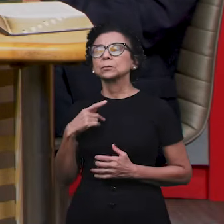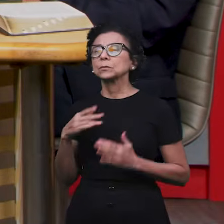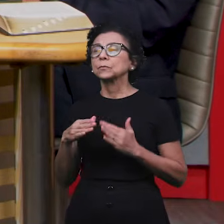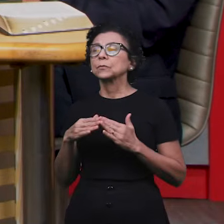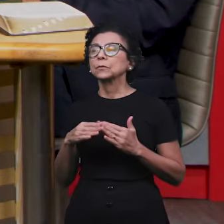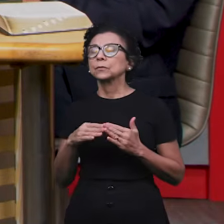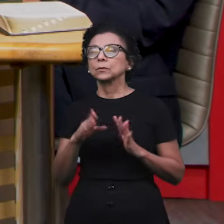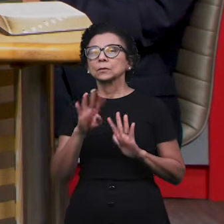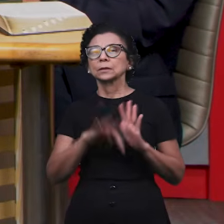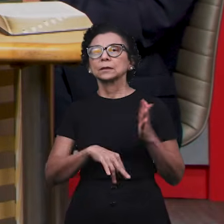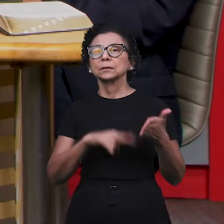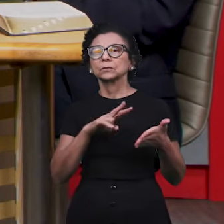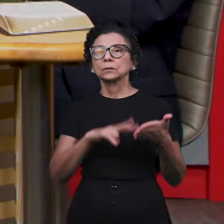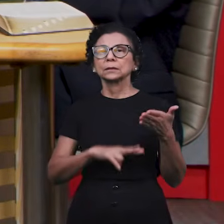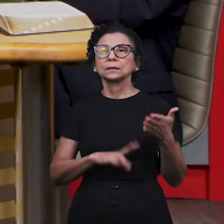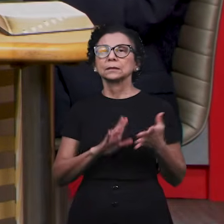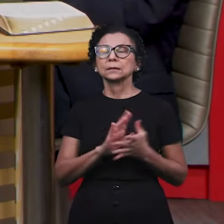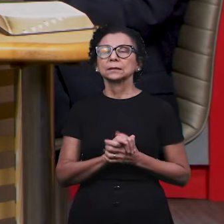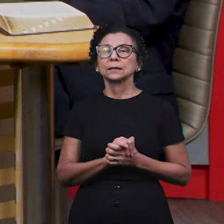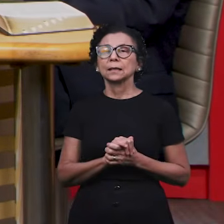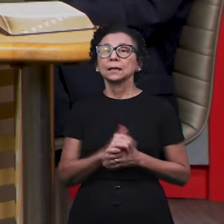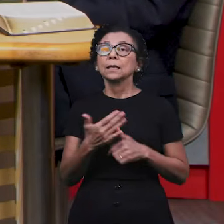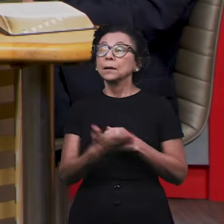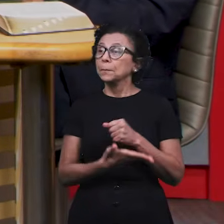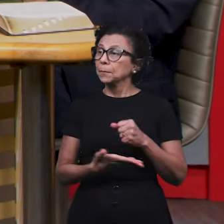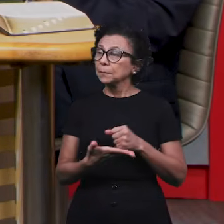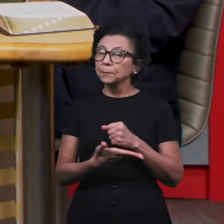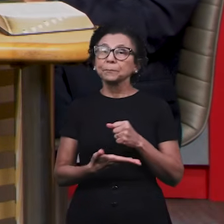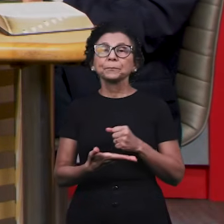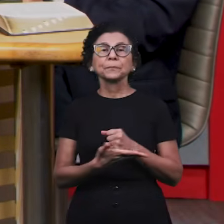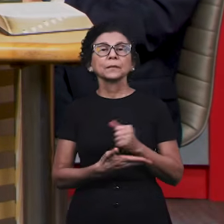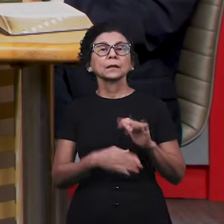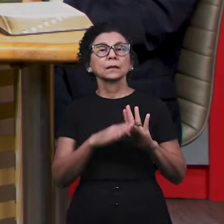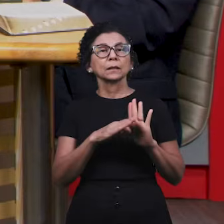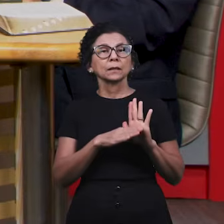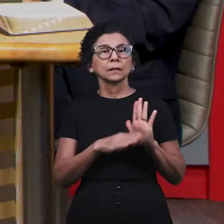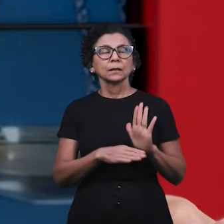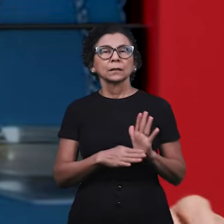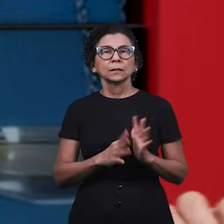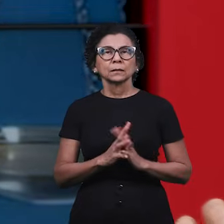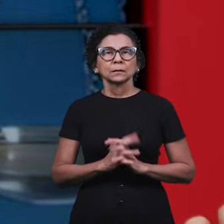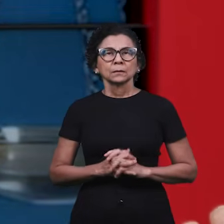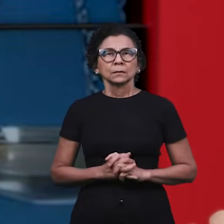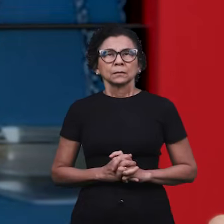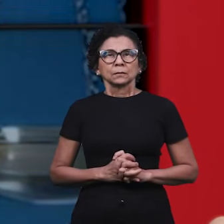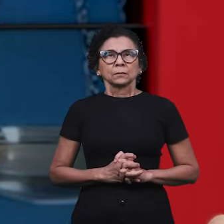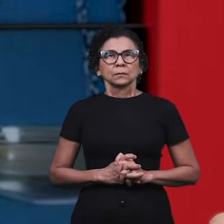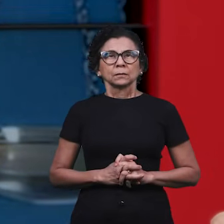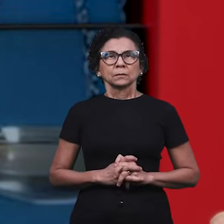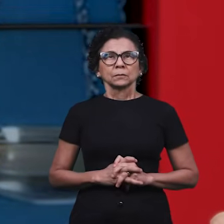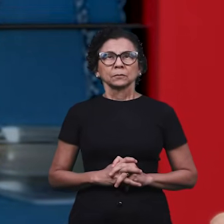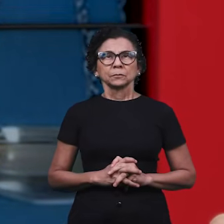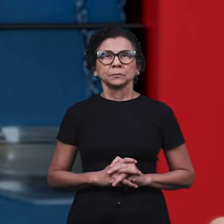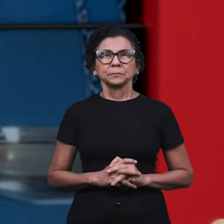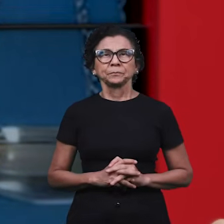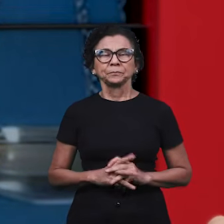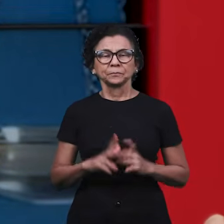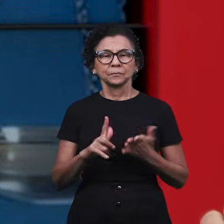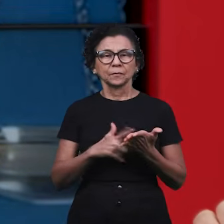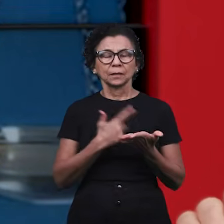bíblico relacionado, que vai servir de base, Isso. Para o nosso programa de hoje. O texto está no